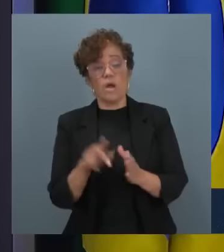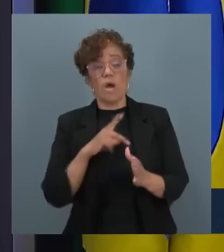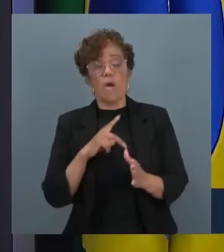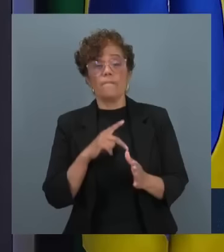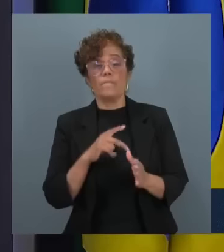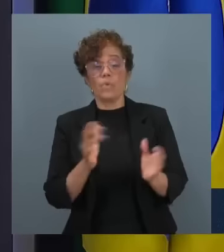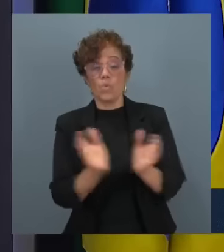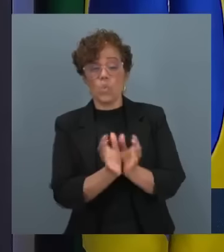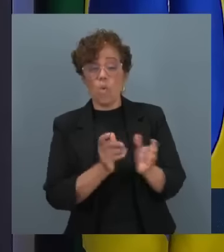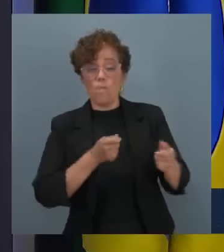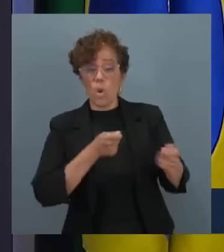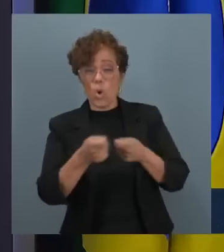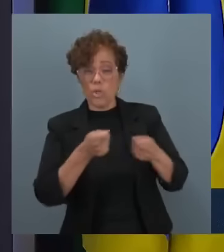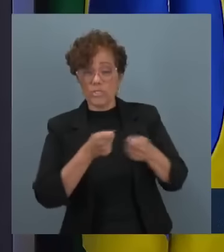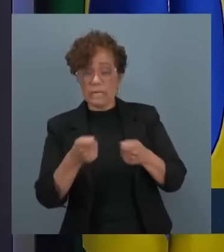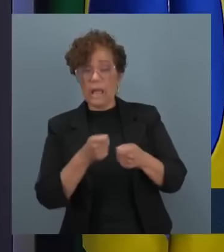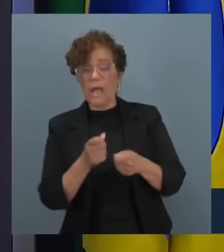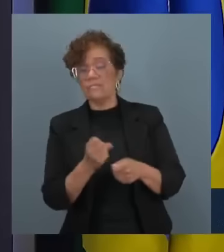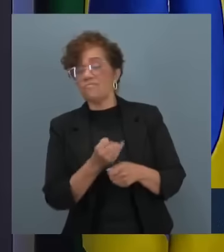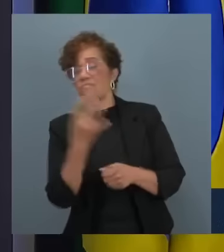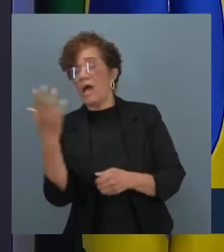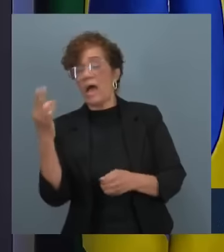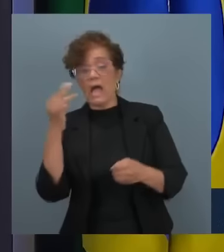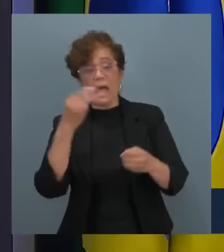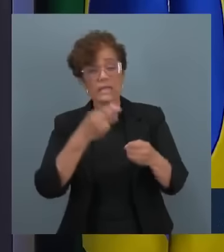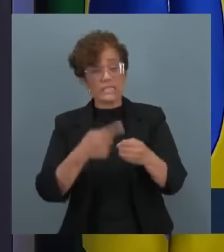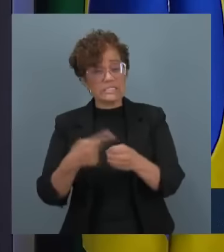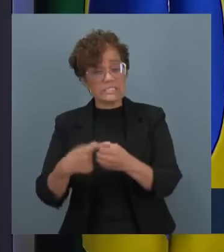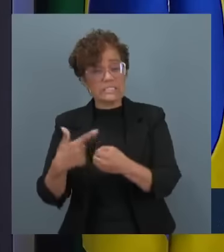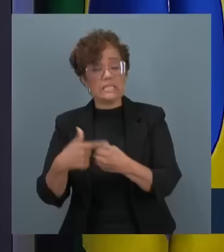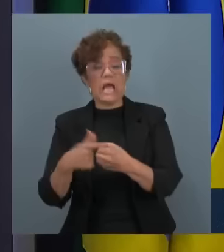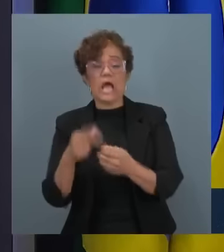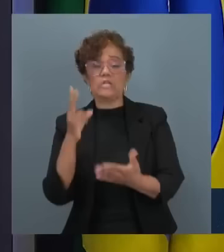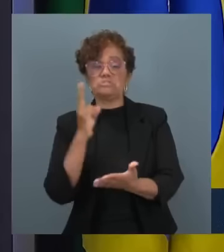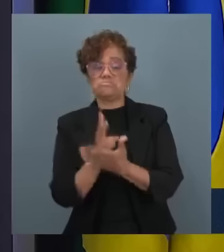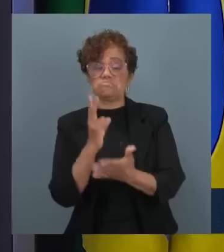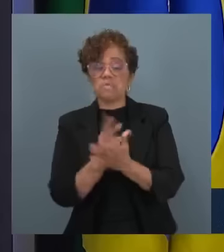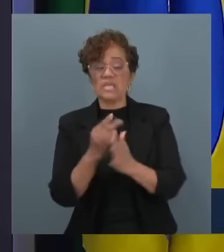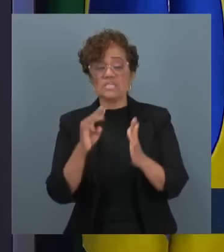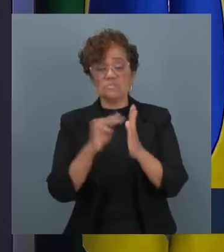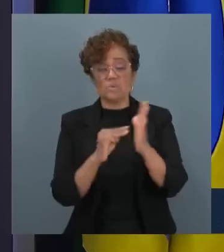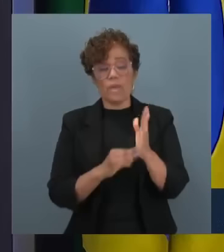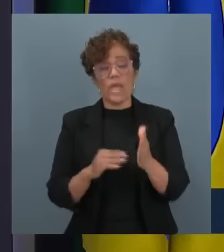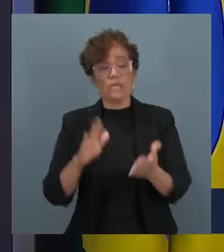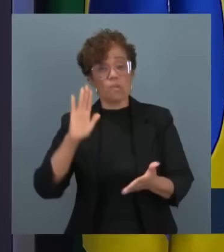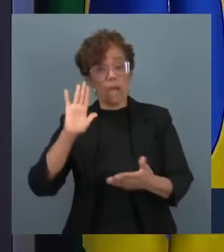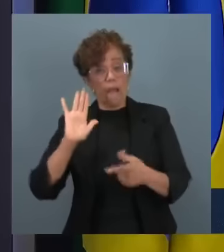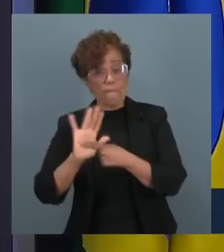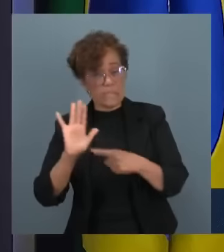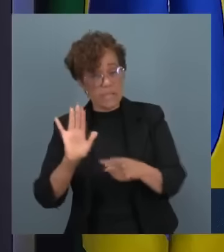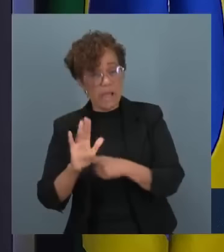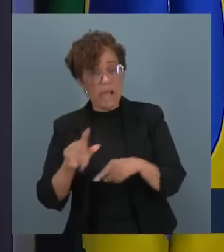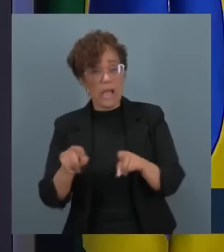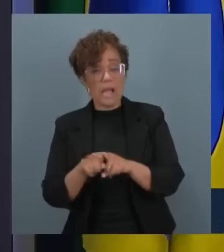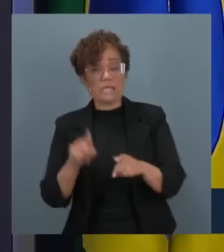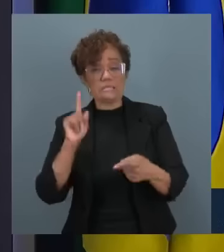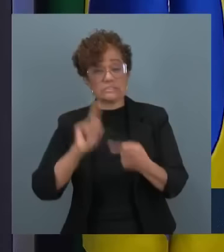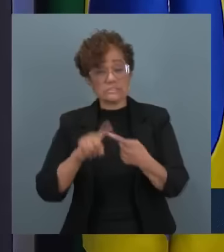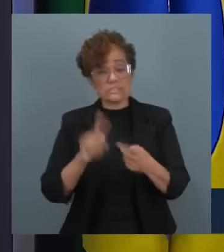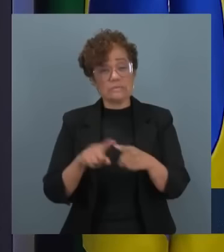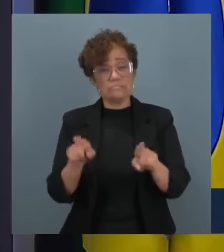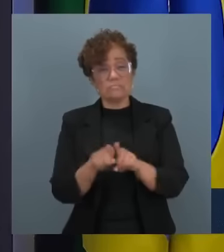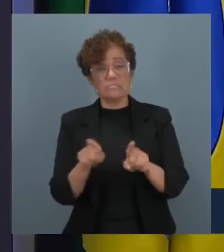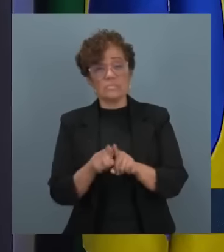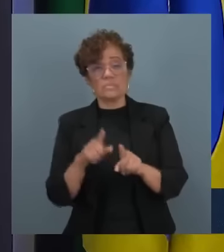coordenado, repetido em diversas cidades, com o mesmo método. Ameaças, expulsões, sequestros, extorsões